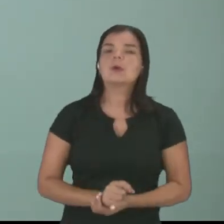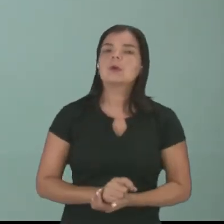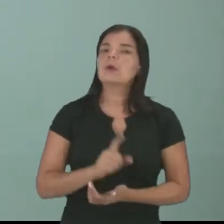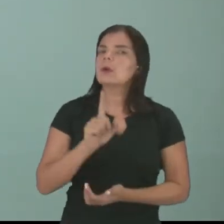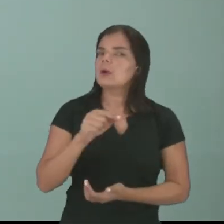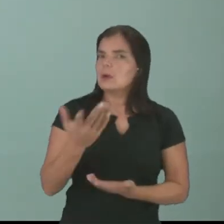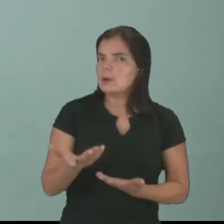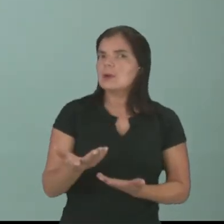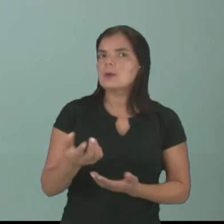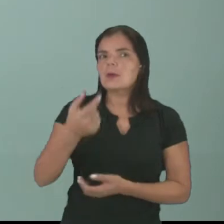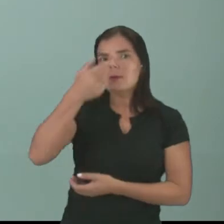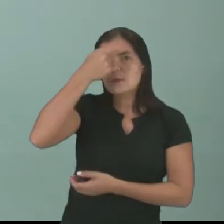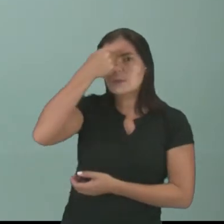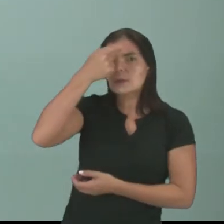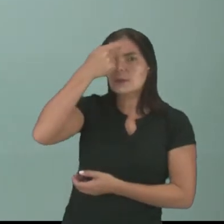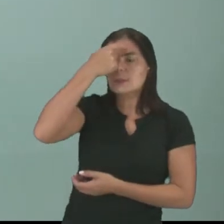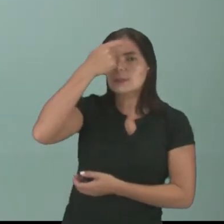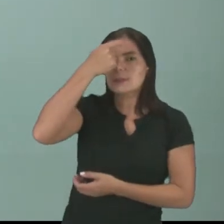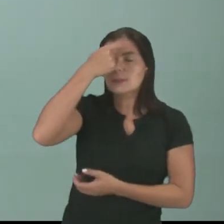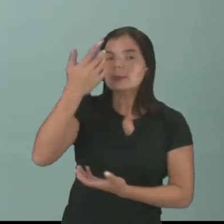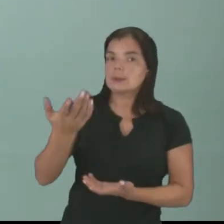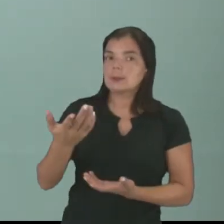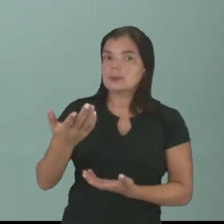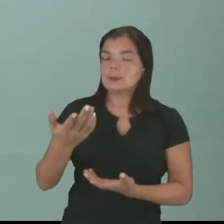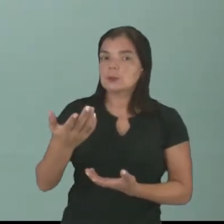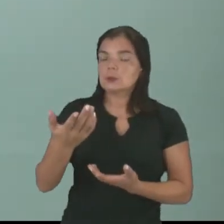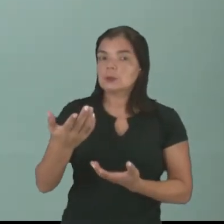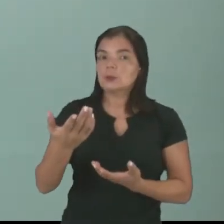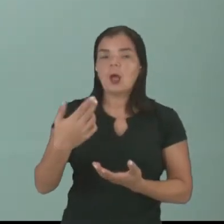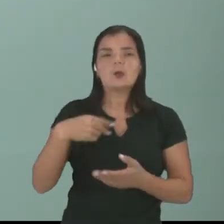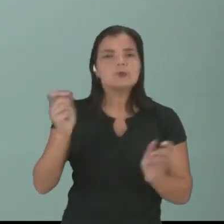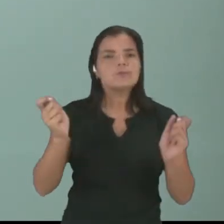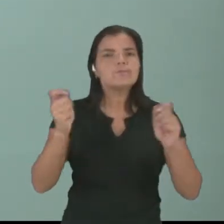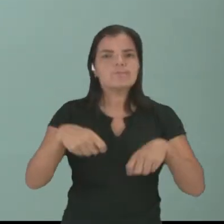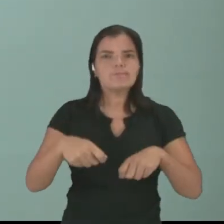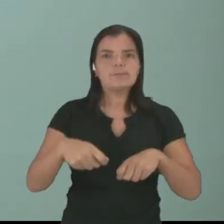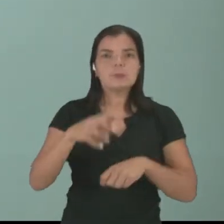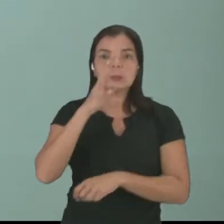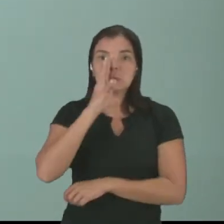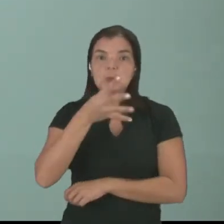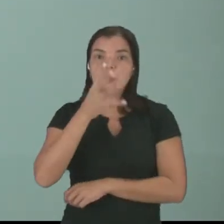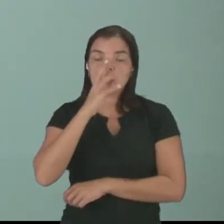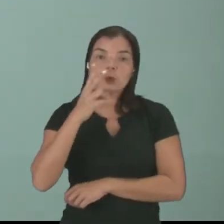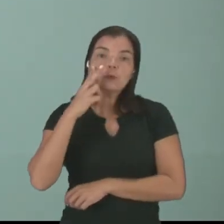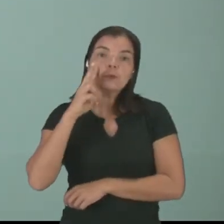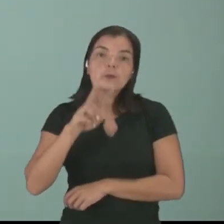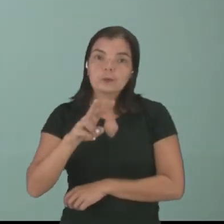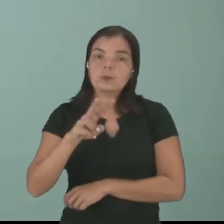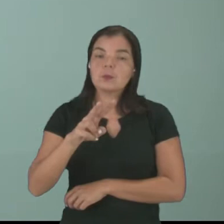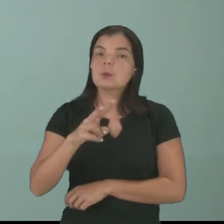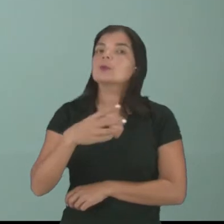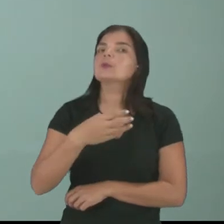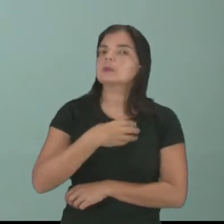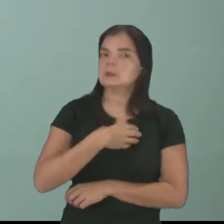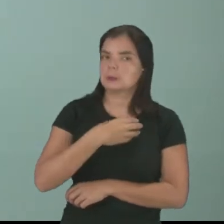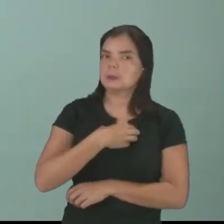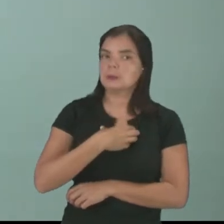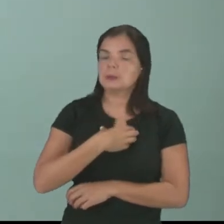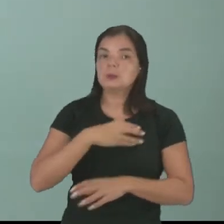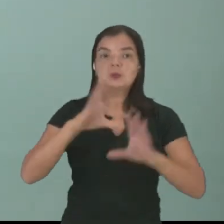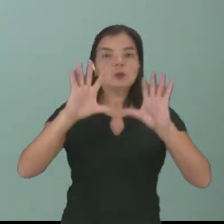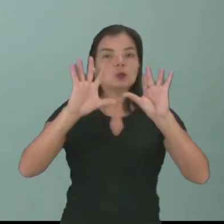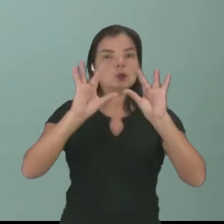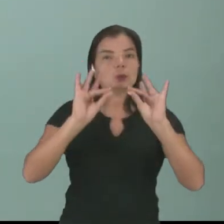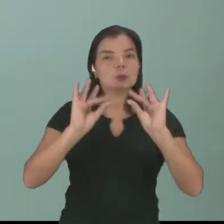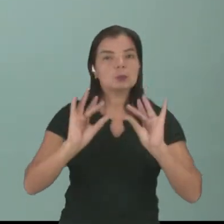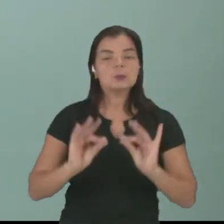torna a sua mente mais suscetível à capacidade de crítica e de síntese.